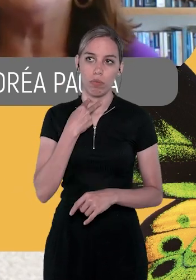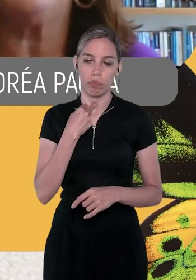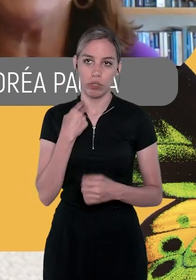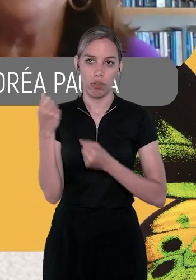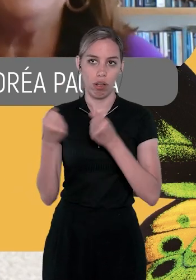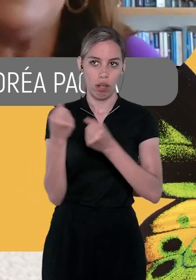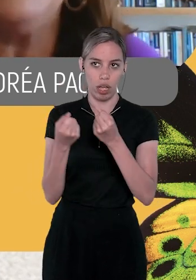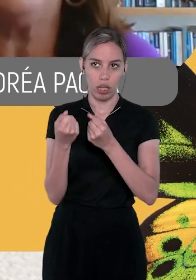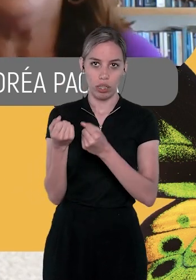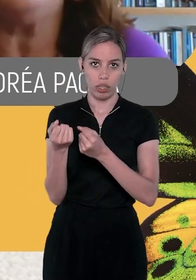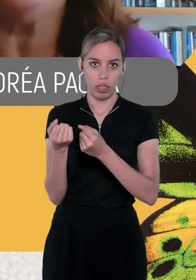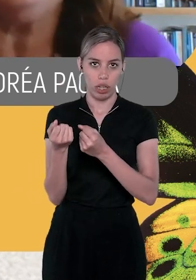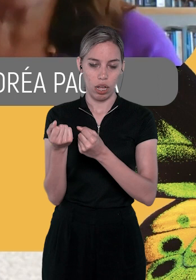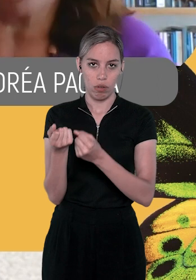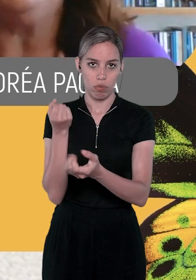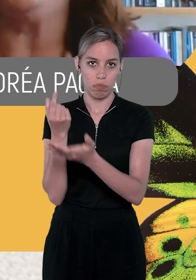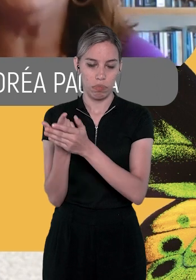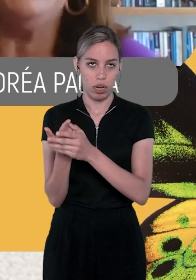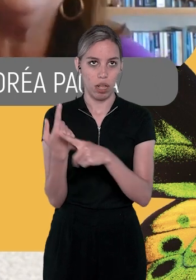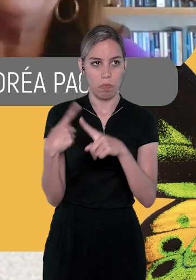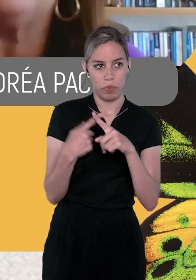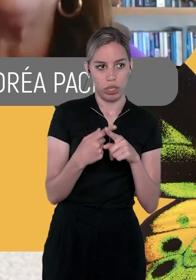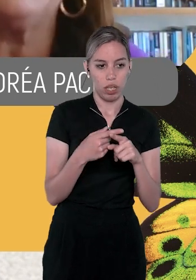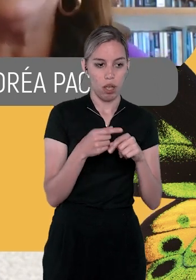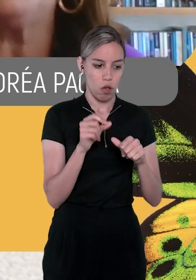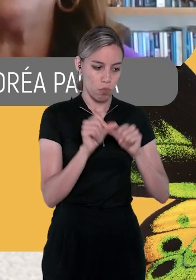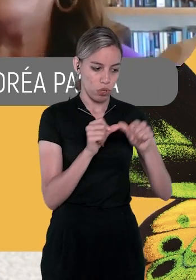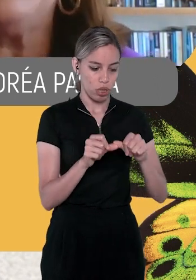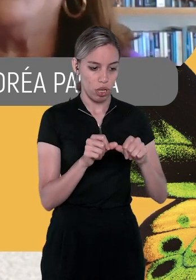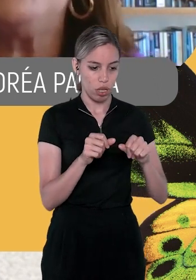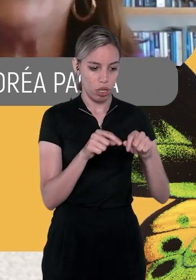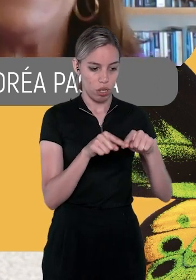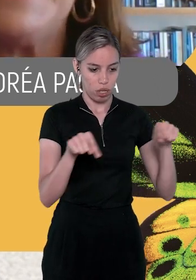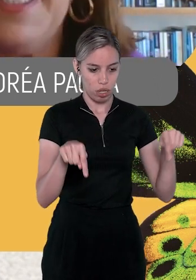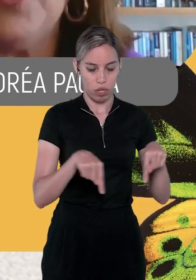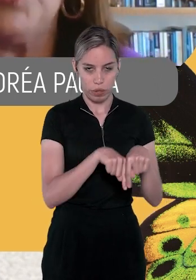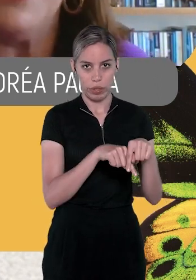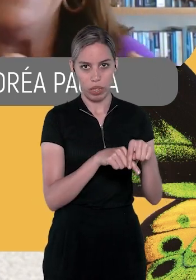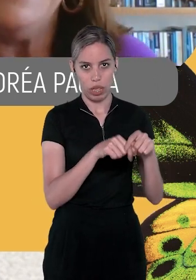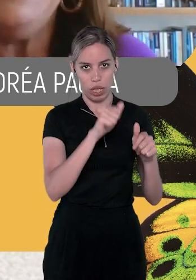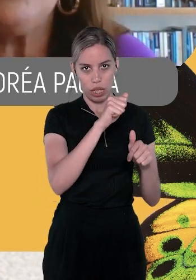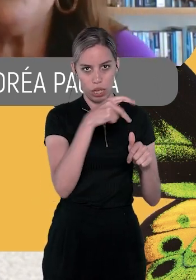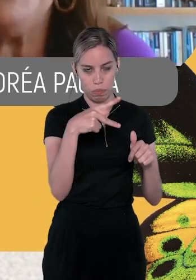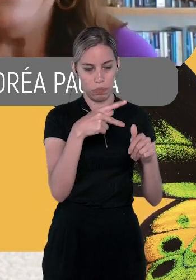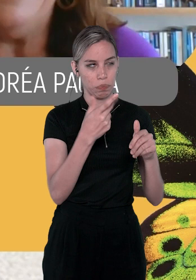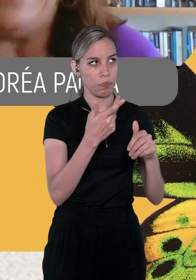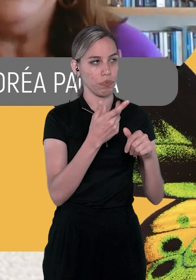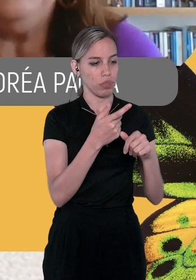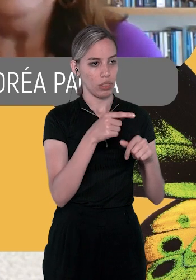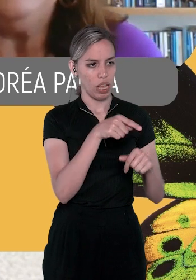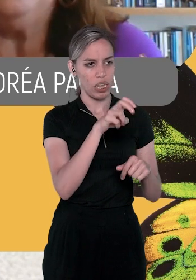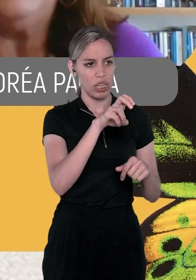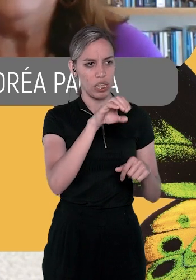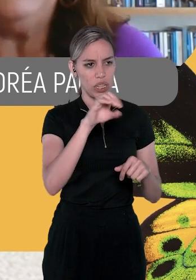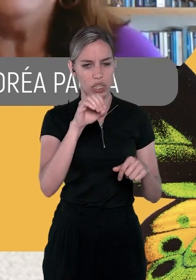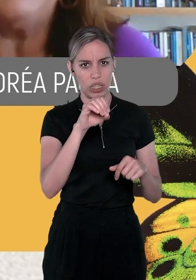porque precisavam mudar de um apartamento de 500 metros quadrados para um apartamento de 300. Aquilo ia